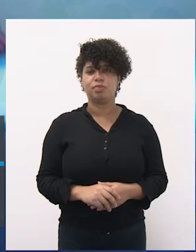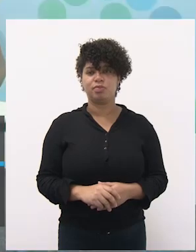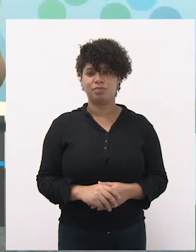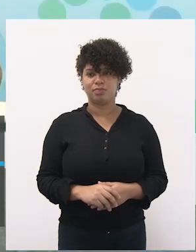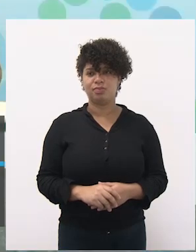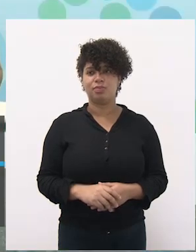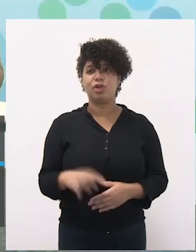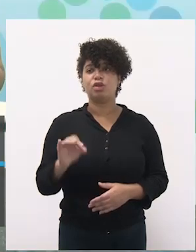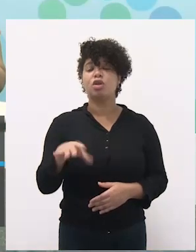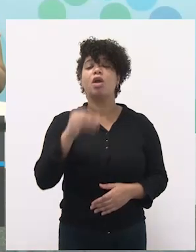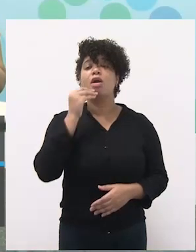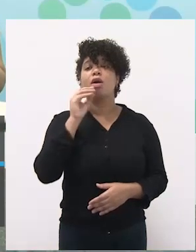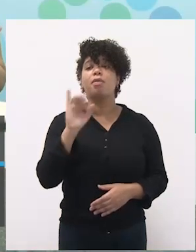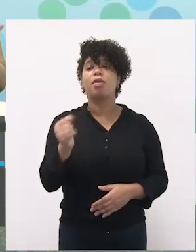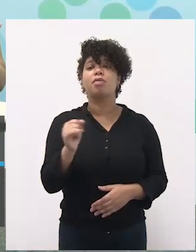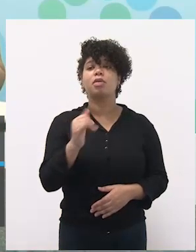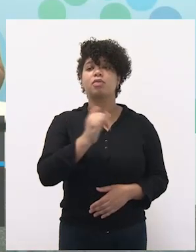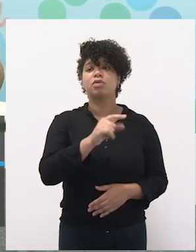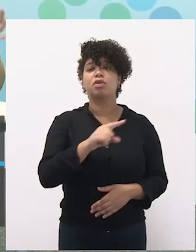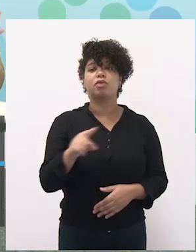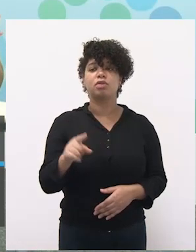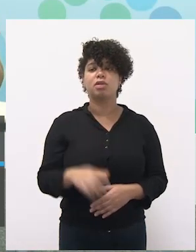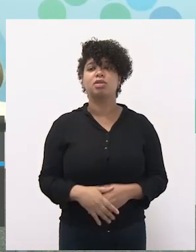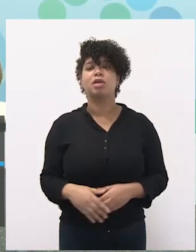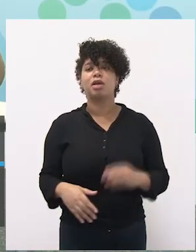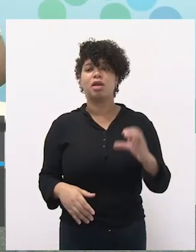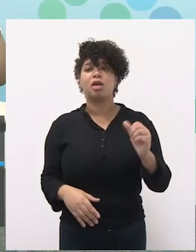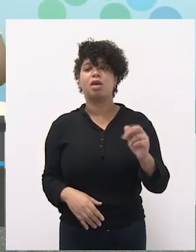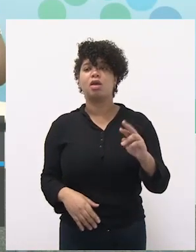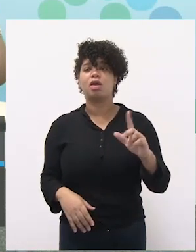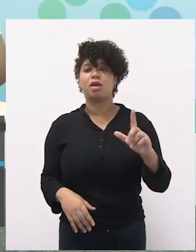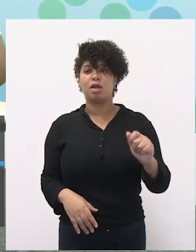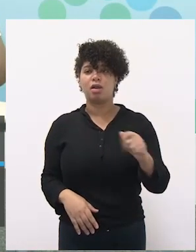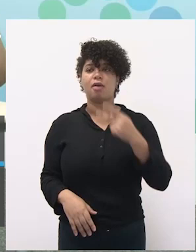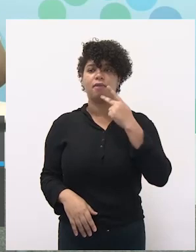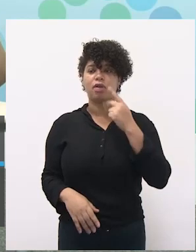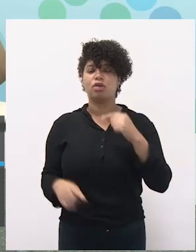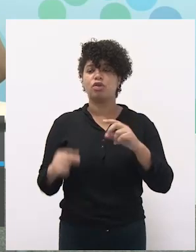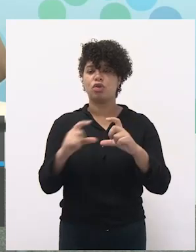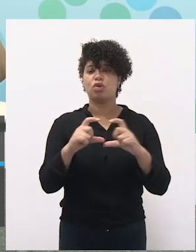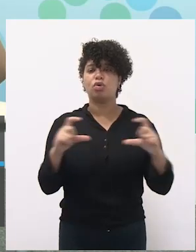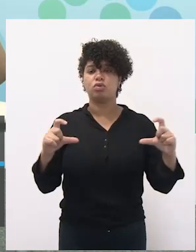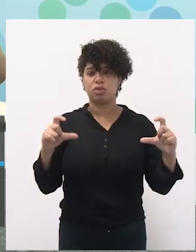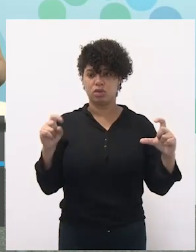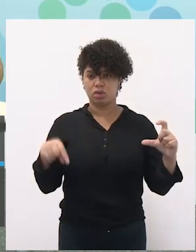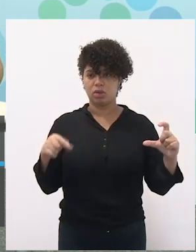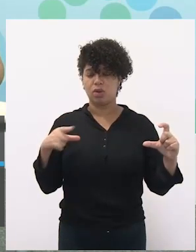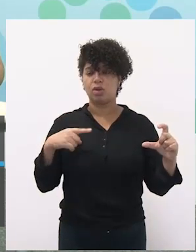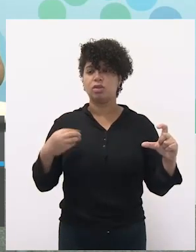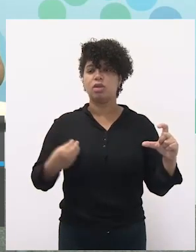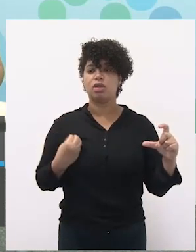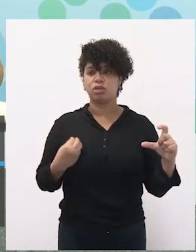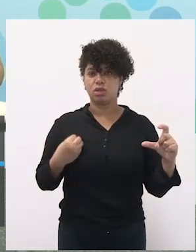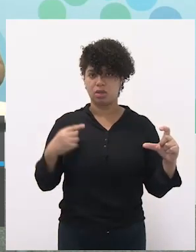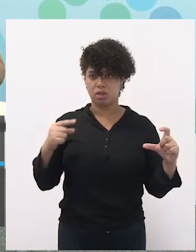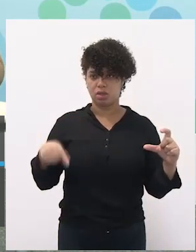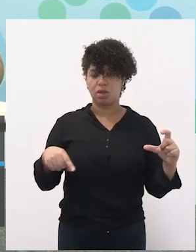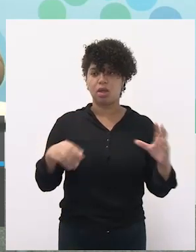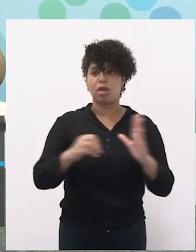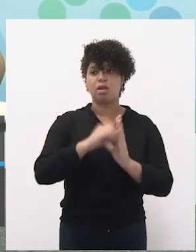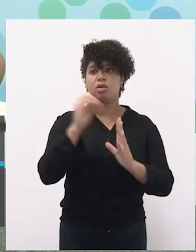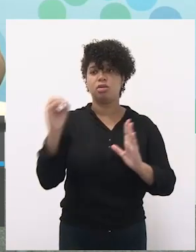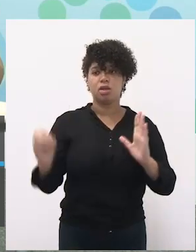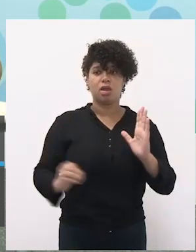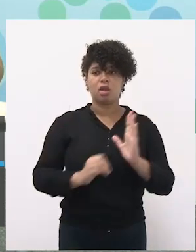Gente, aproveitando só para falar para vocês, enquanto a Carla estava falando, a gente colocou aqui no GC, existe uma página aqui da EFAP que eu,